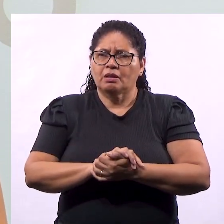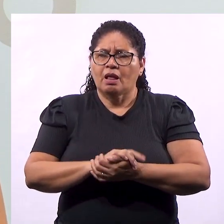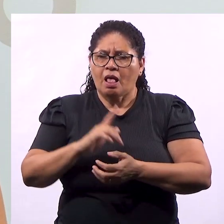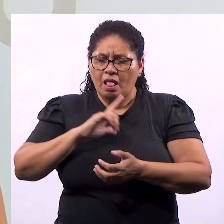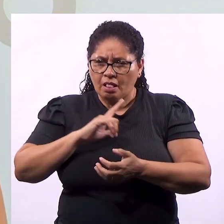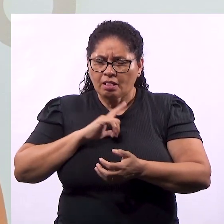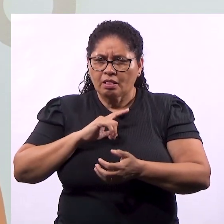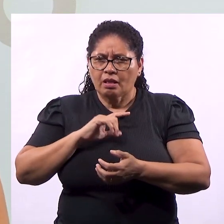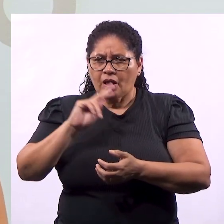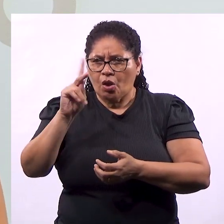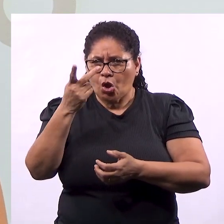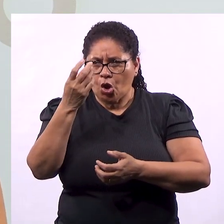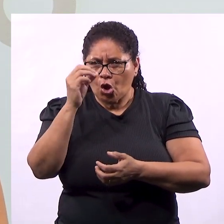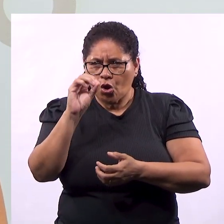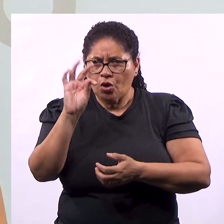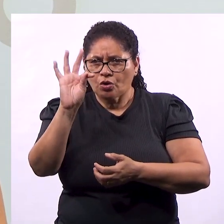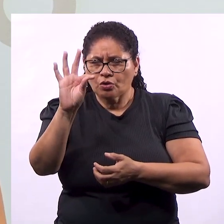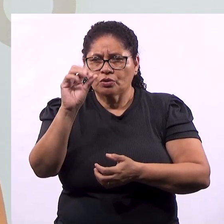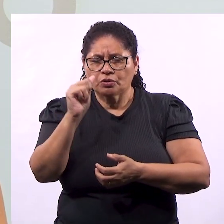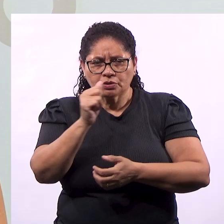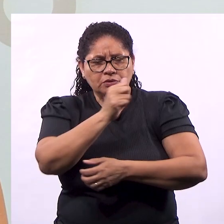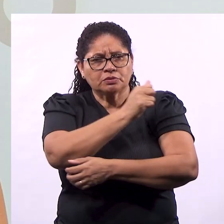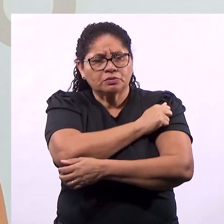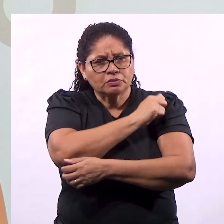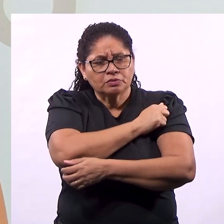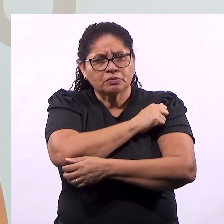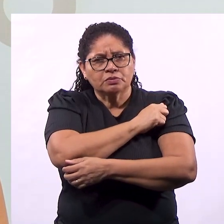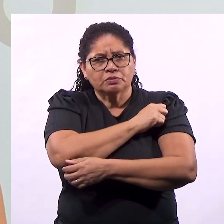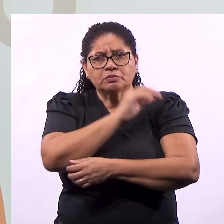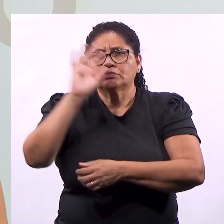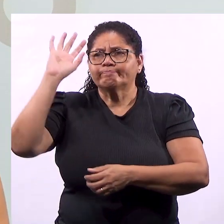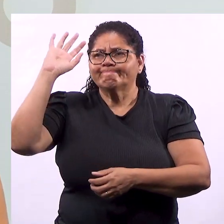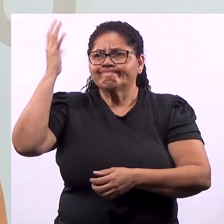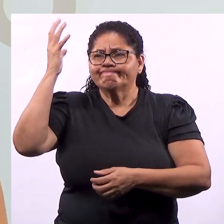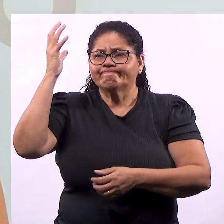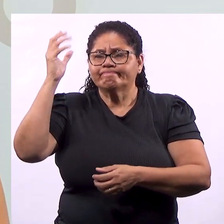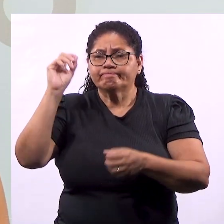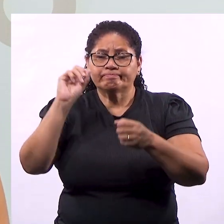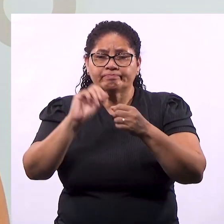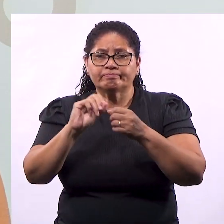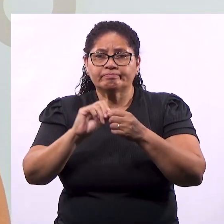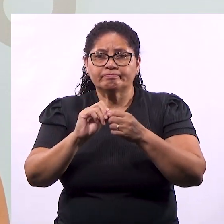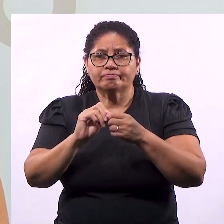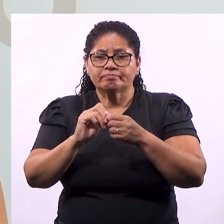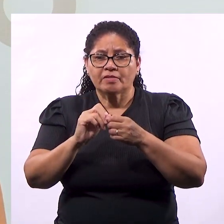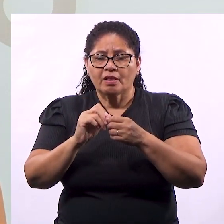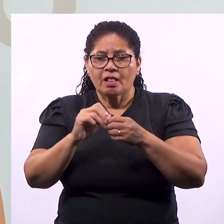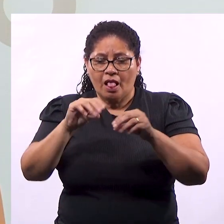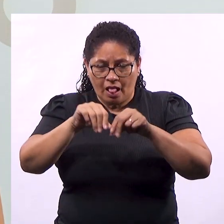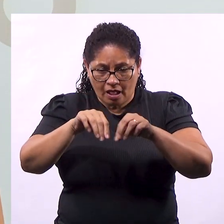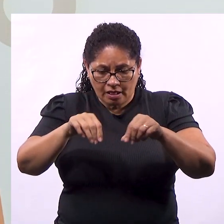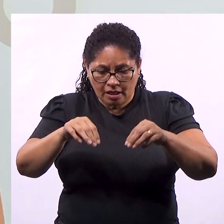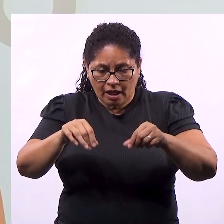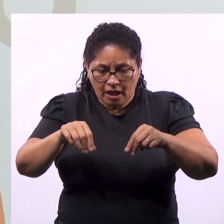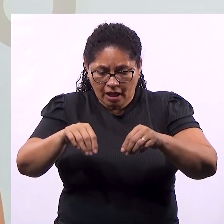se a escola tem uma horta então os alunos decidem que vão focar a terra falar